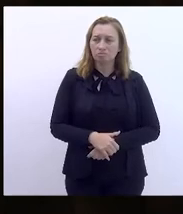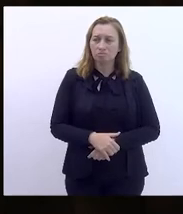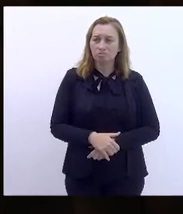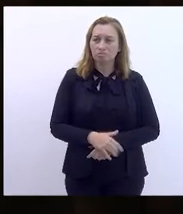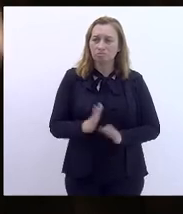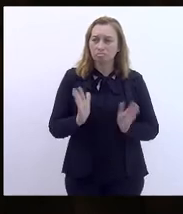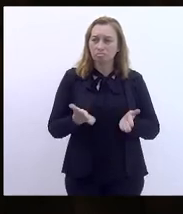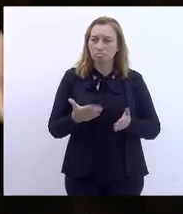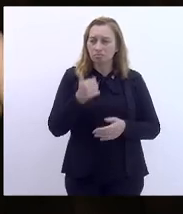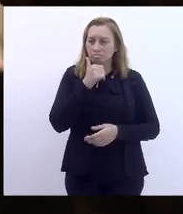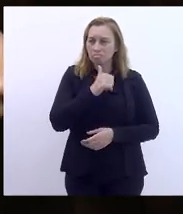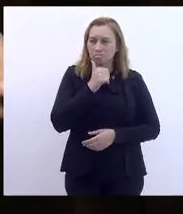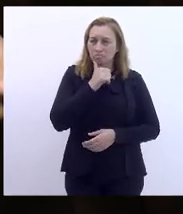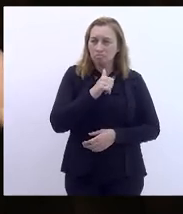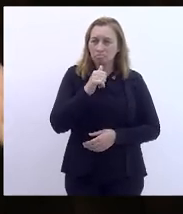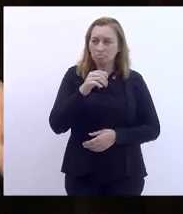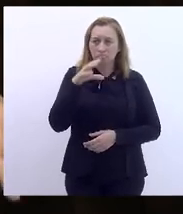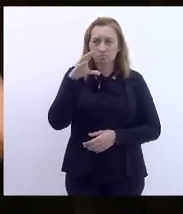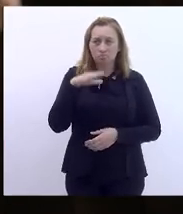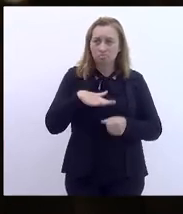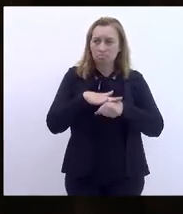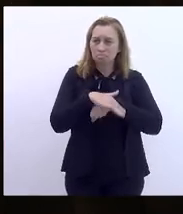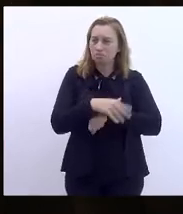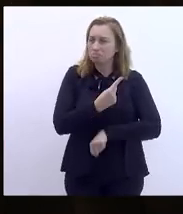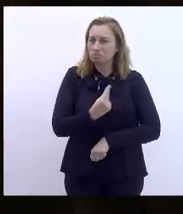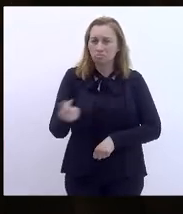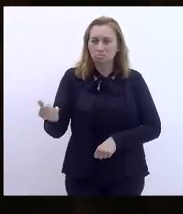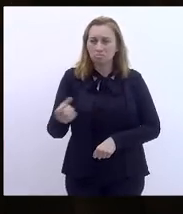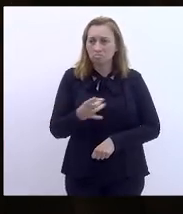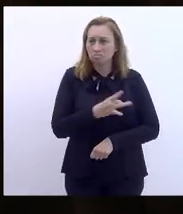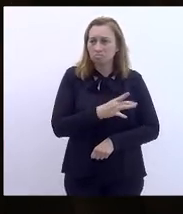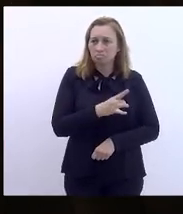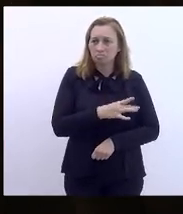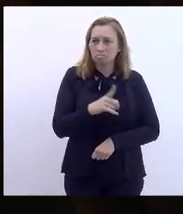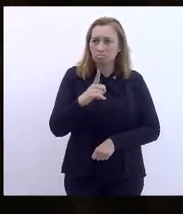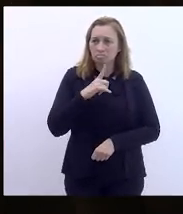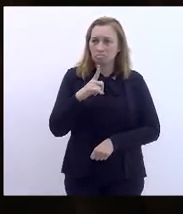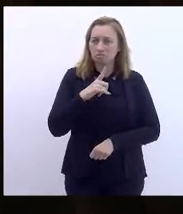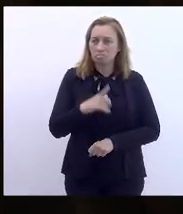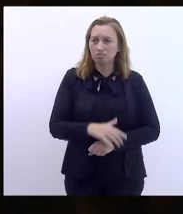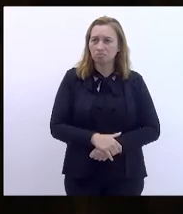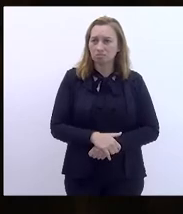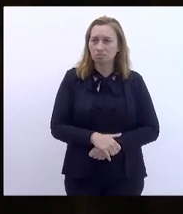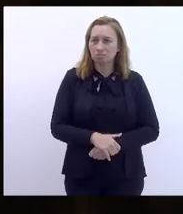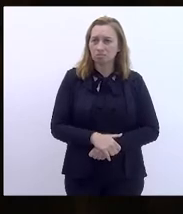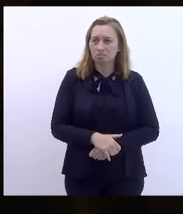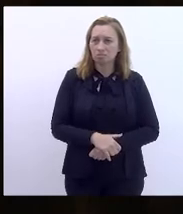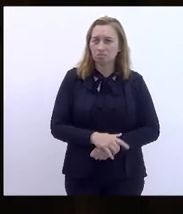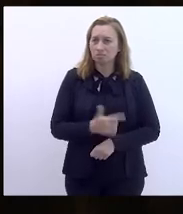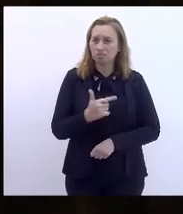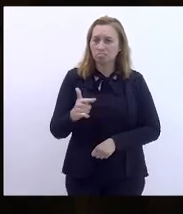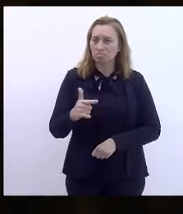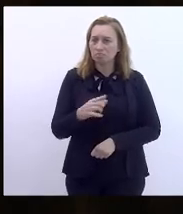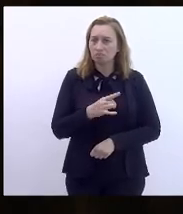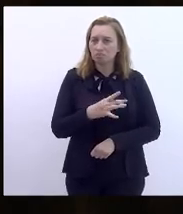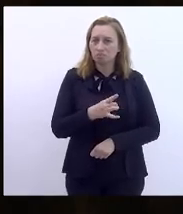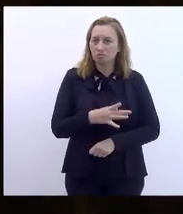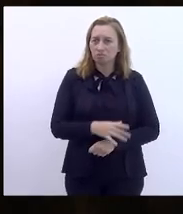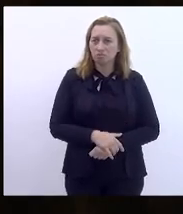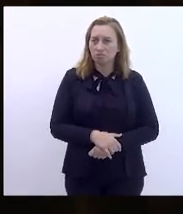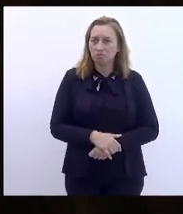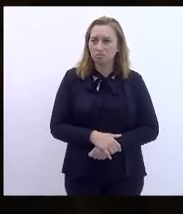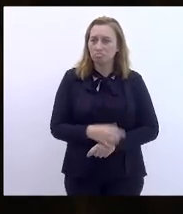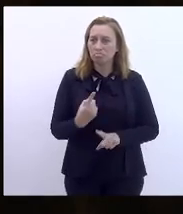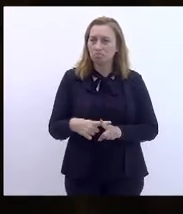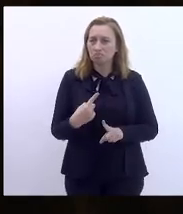hoje eu sou uma mulher que de noite eu não sai mais na rua porque eu tenho medo bom e era para mim não ter medo